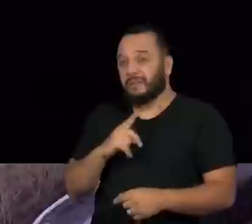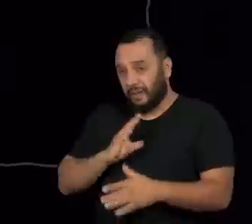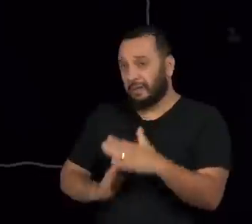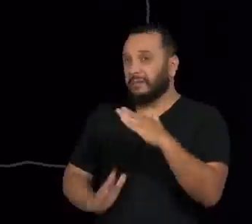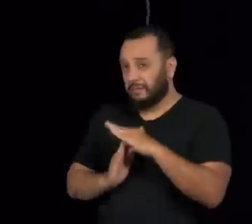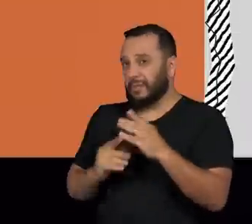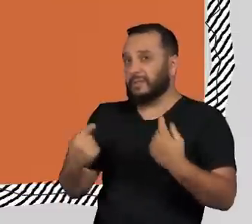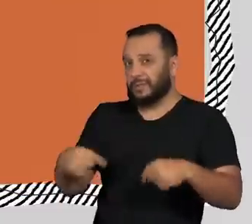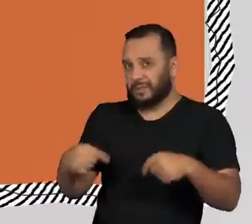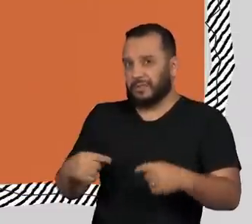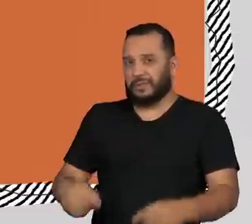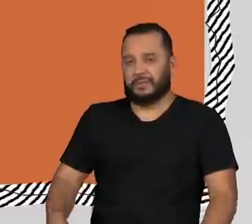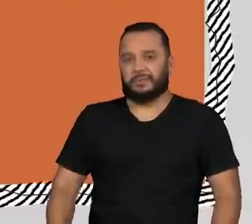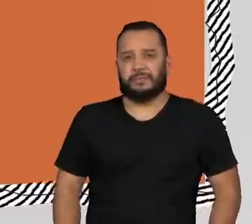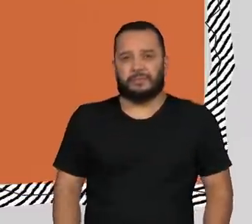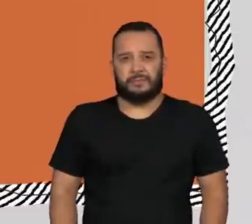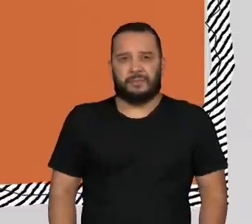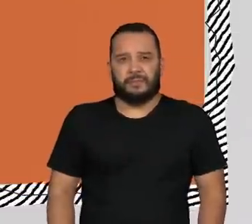nesse sentido